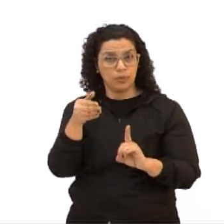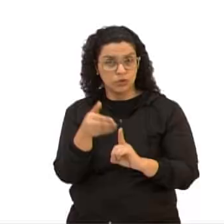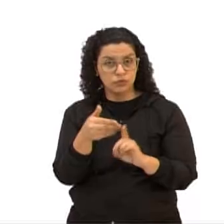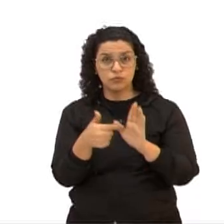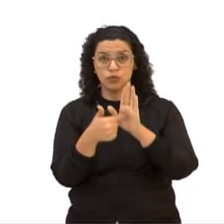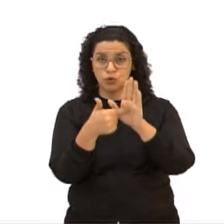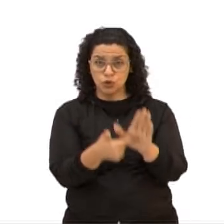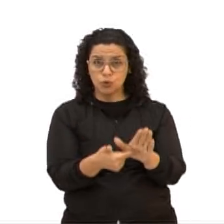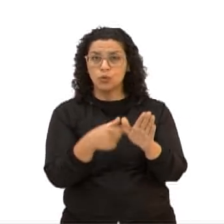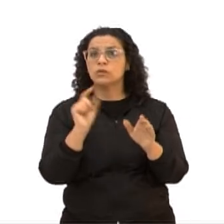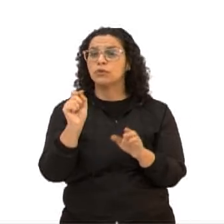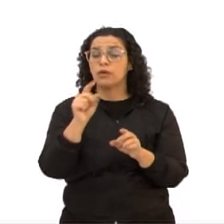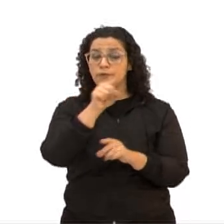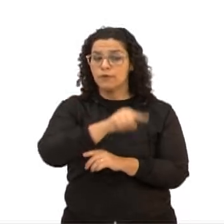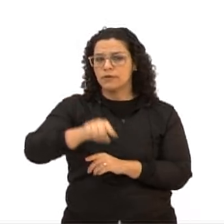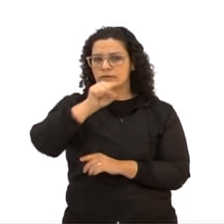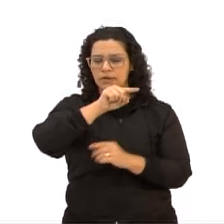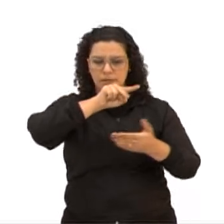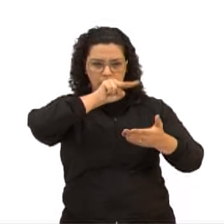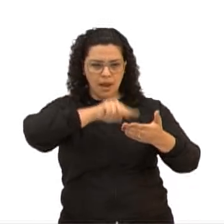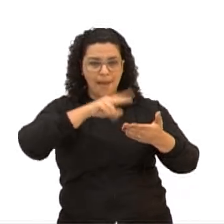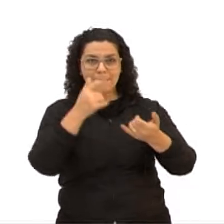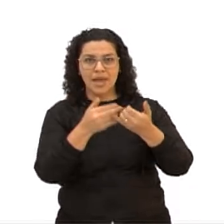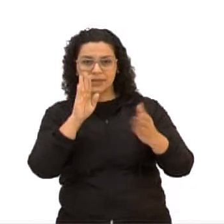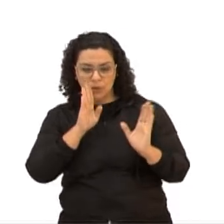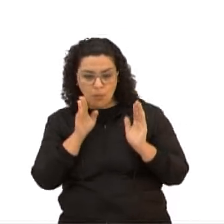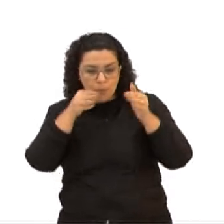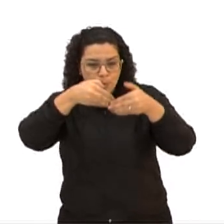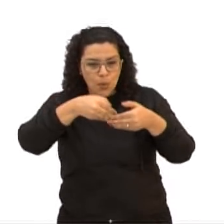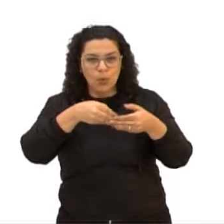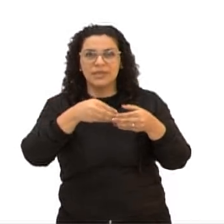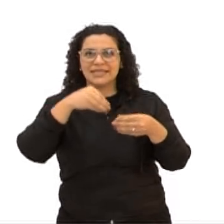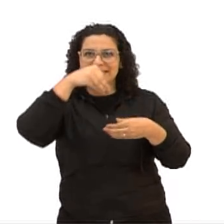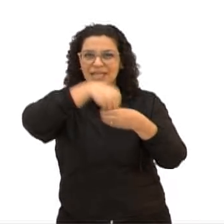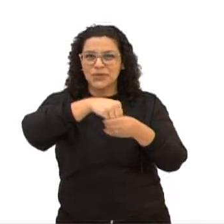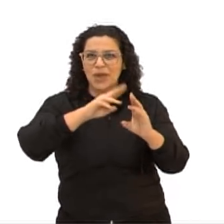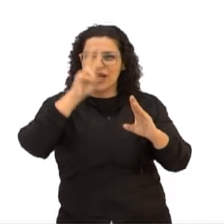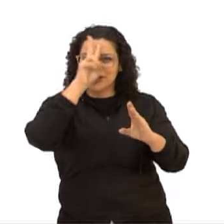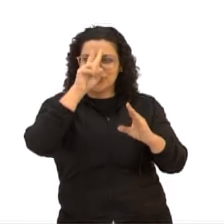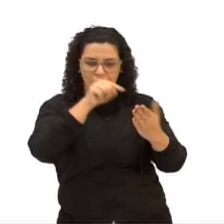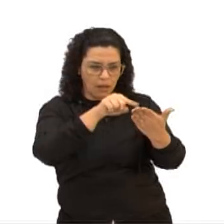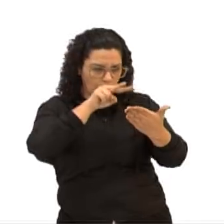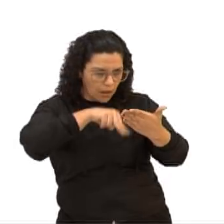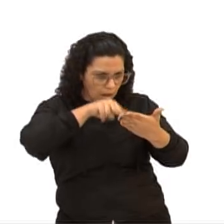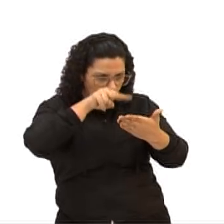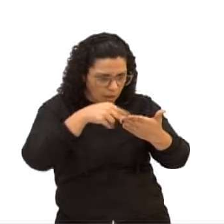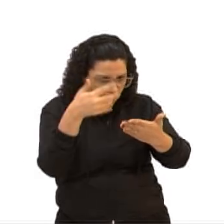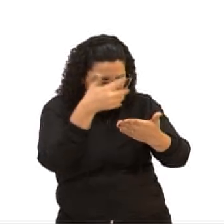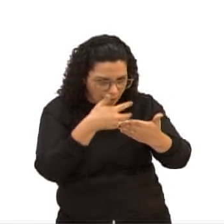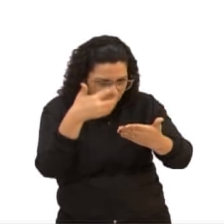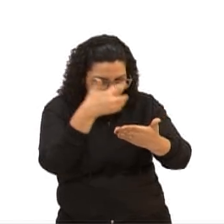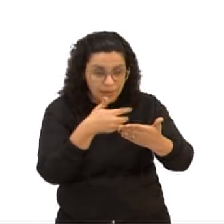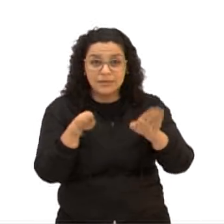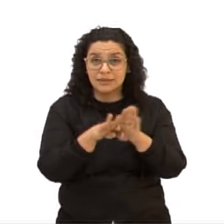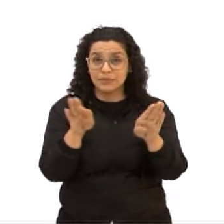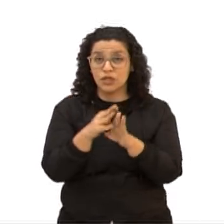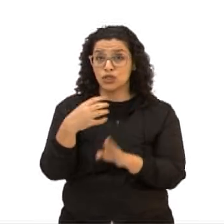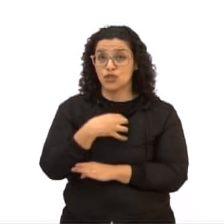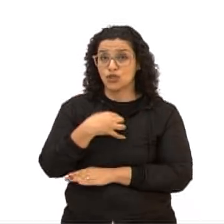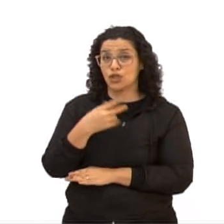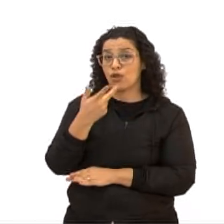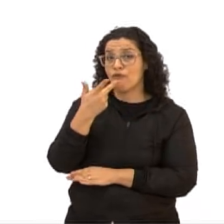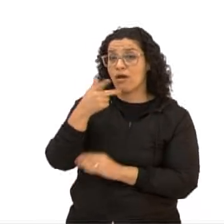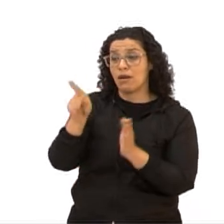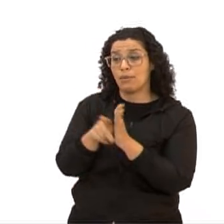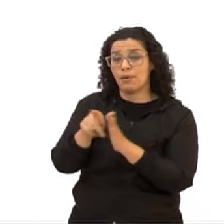de transportar o leitor para dentro da história apresentada. Para apresentar as falas dos personagens, são